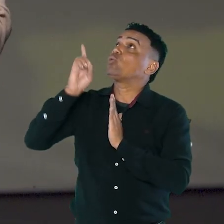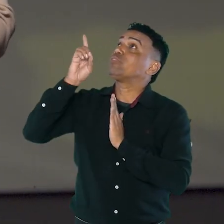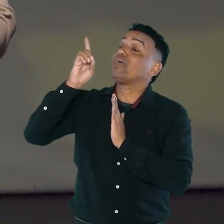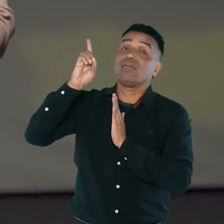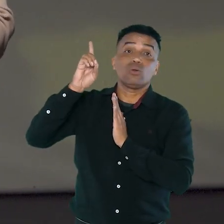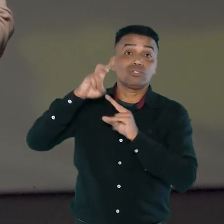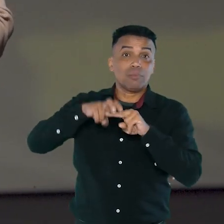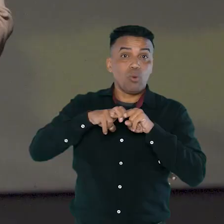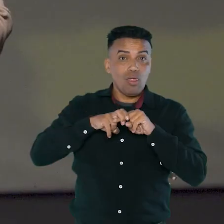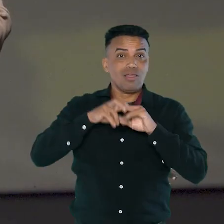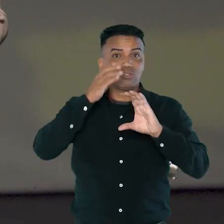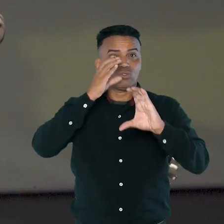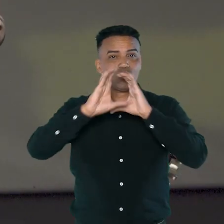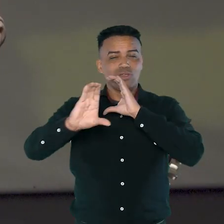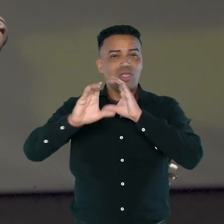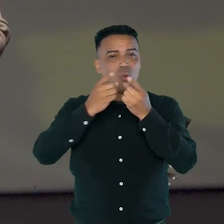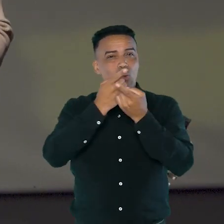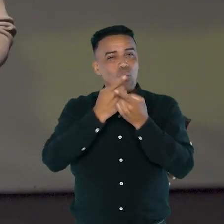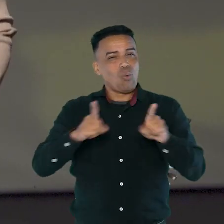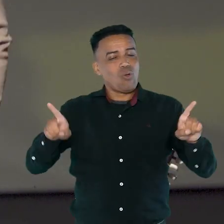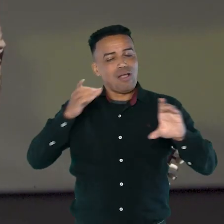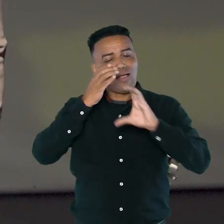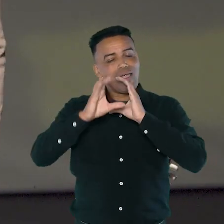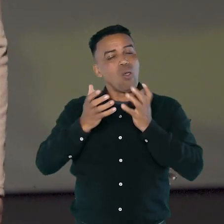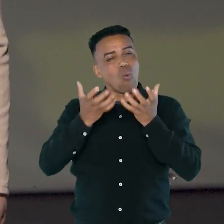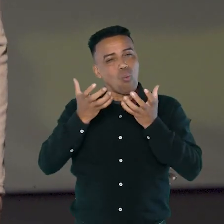por isso que eu canto. É por isso.